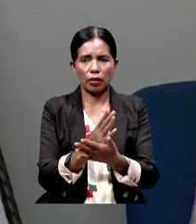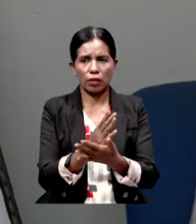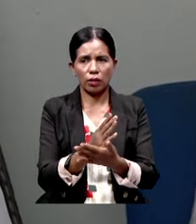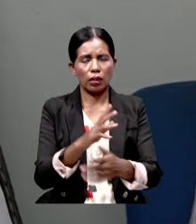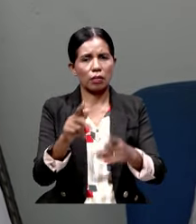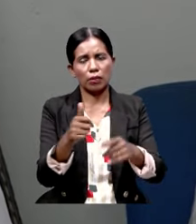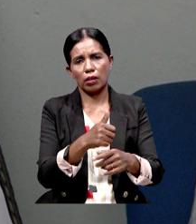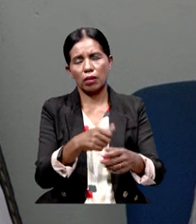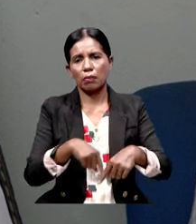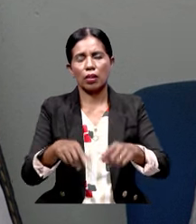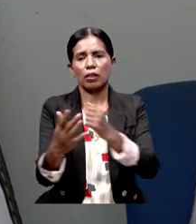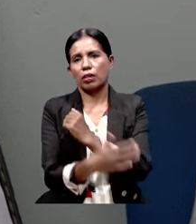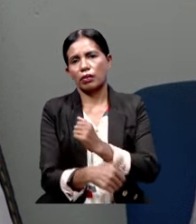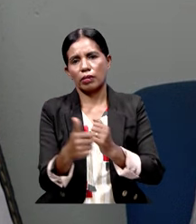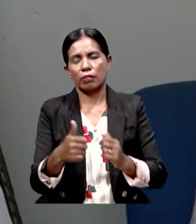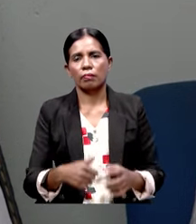a raizelo.